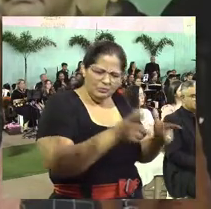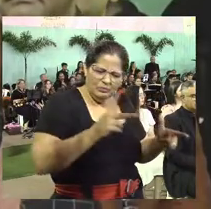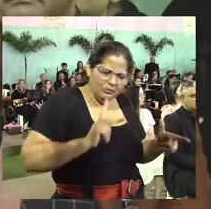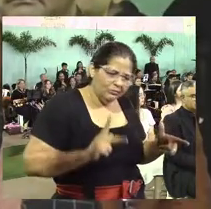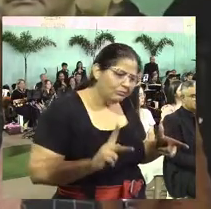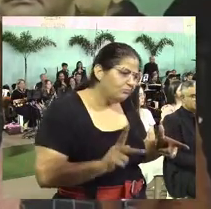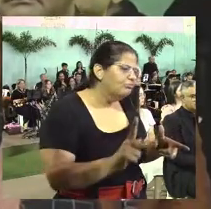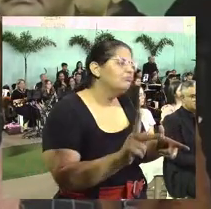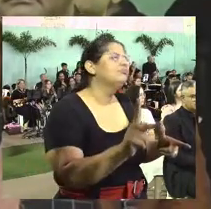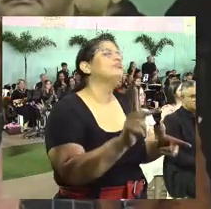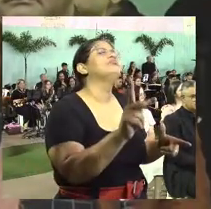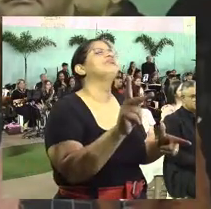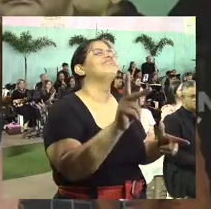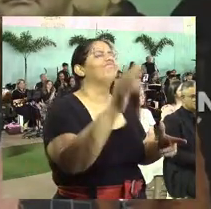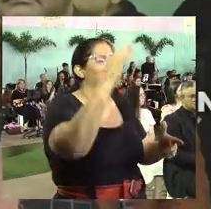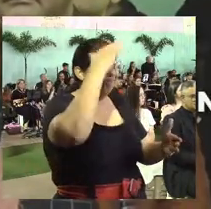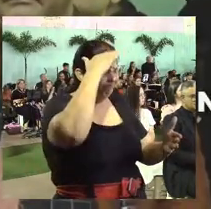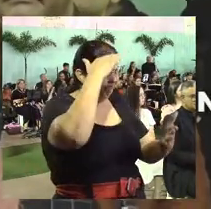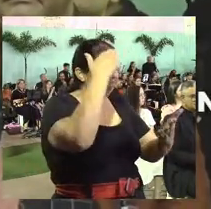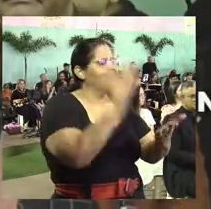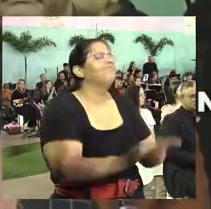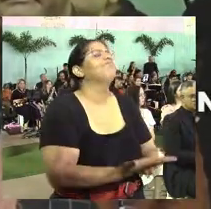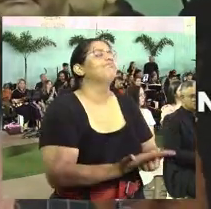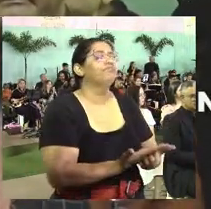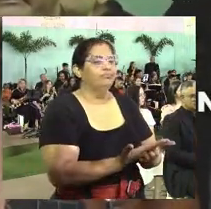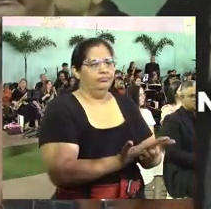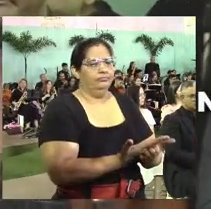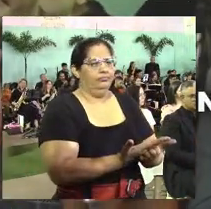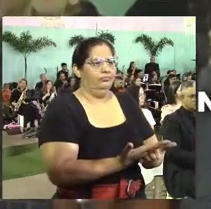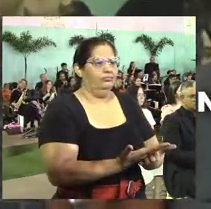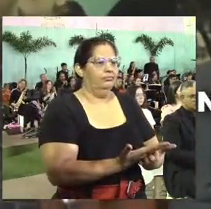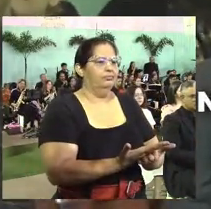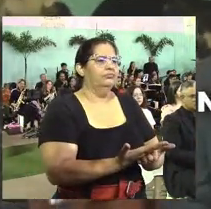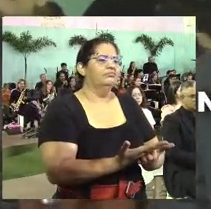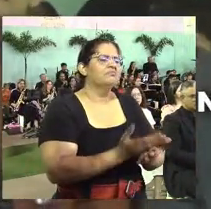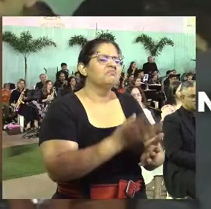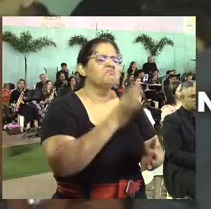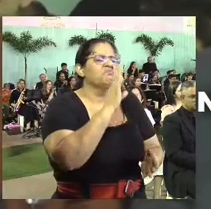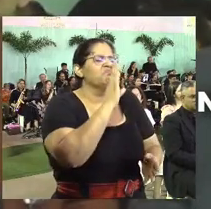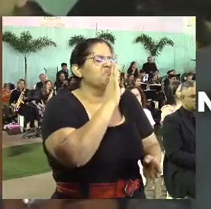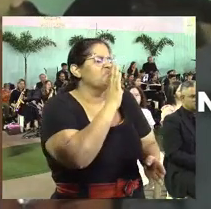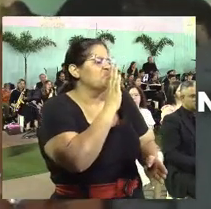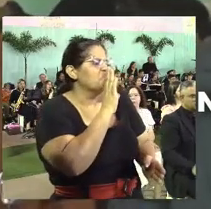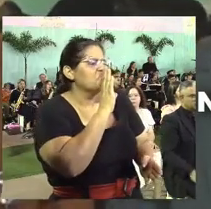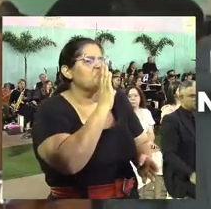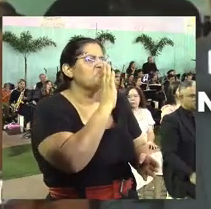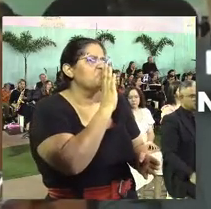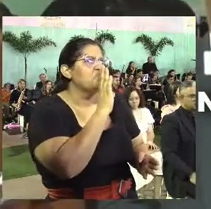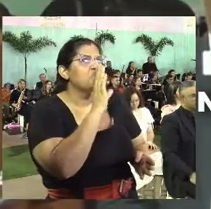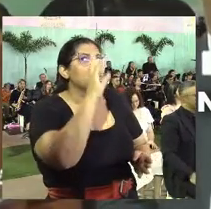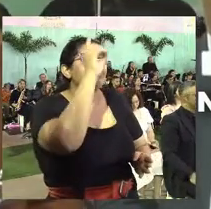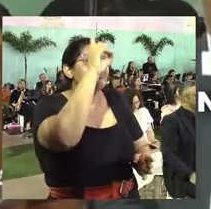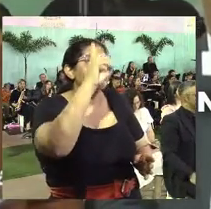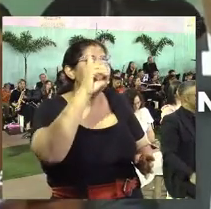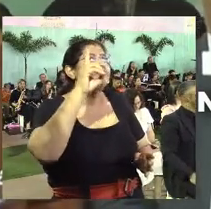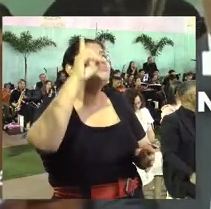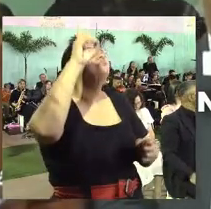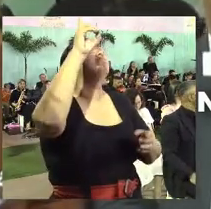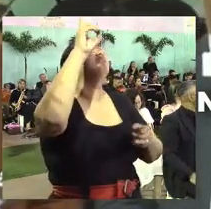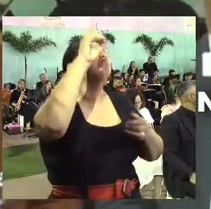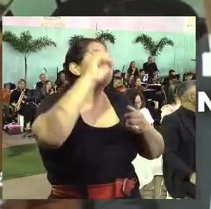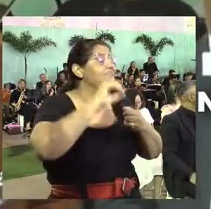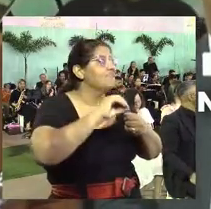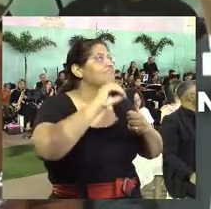pode acreditar em silêncio o teu Deus está agindo